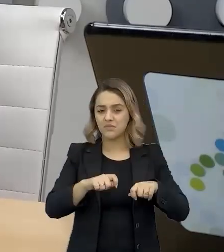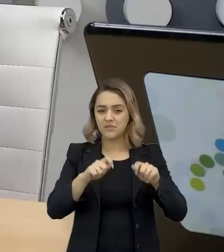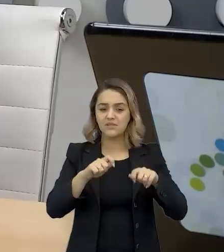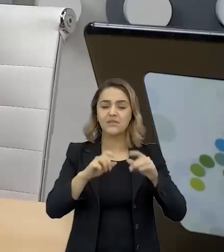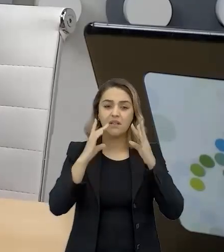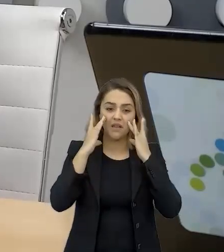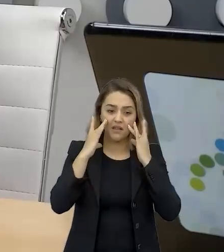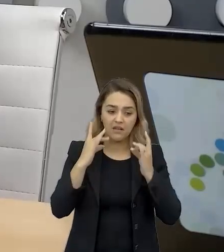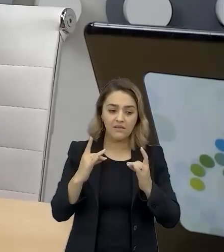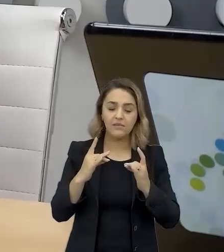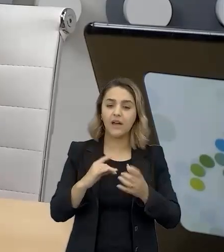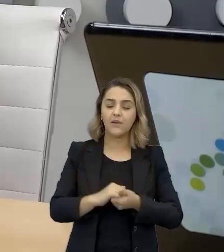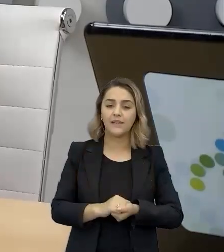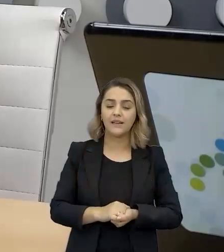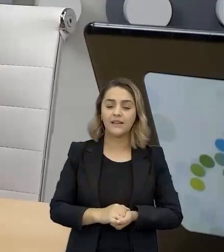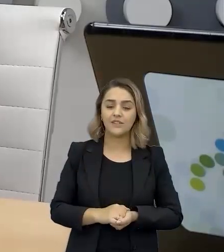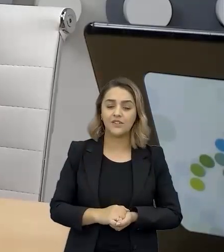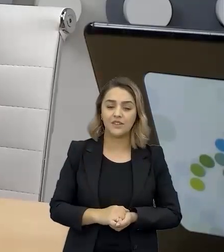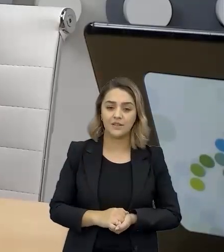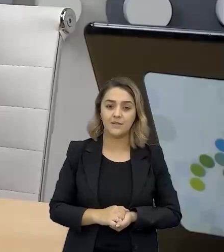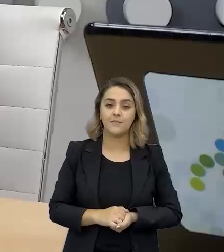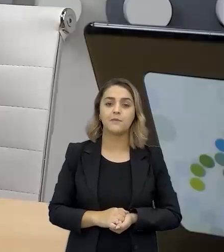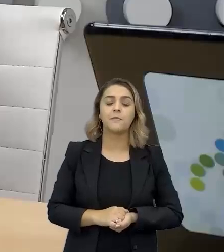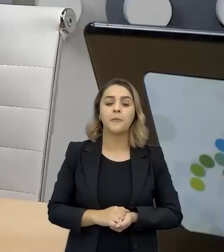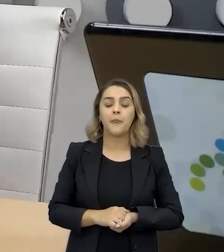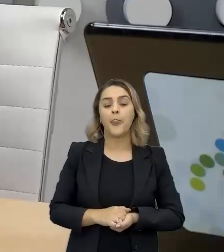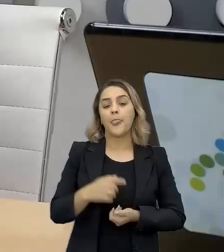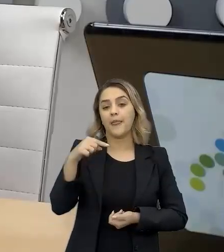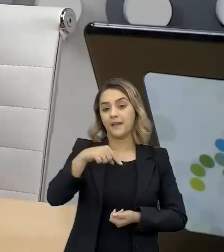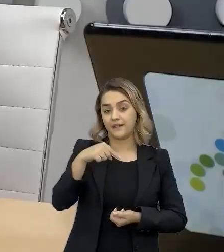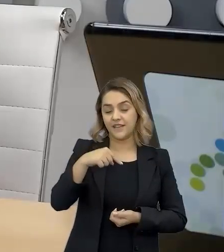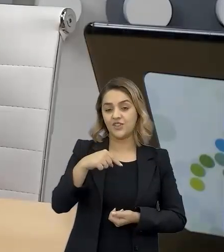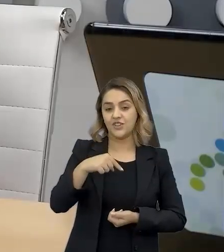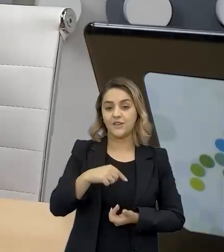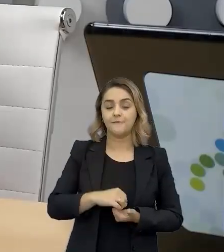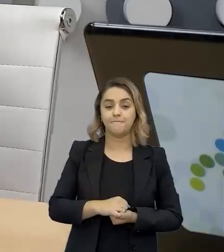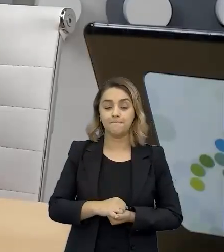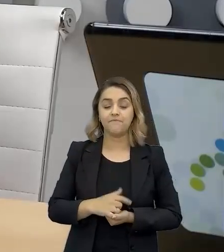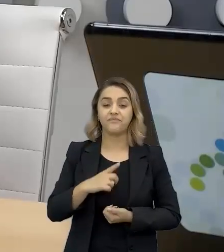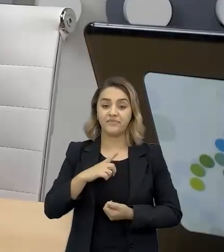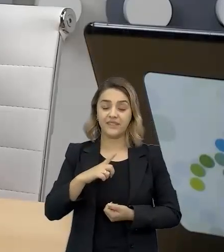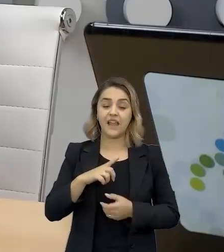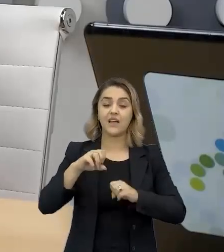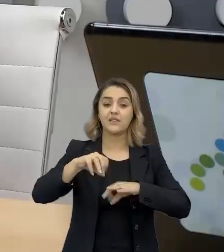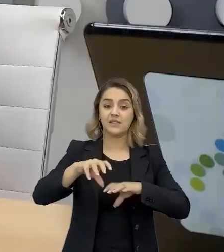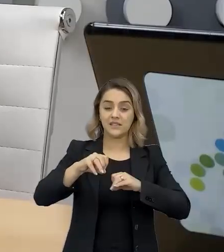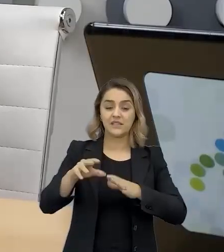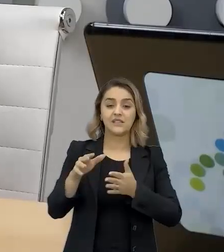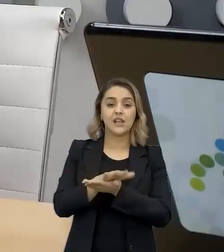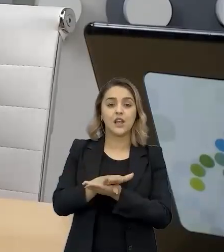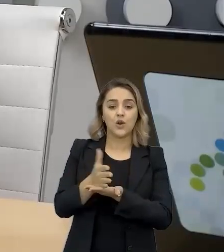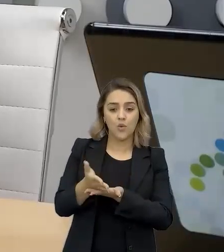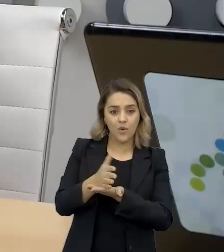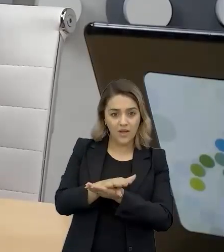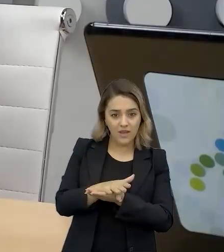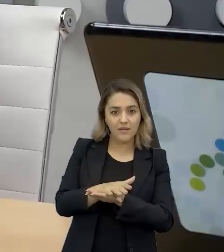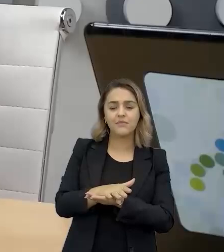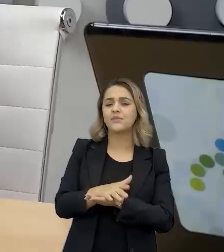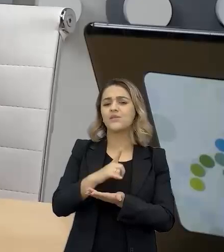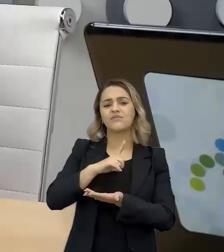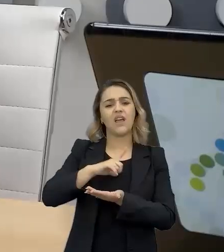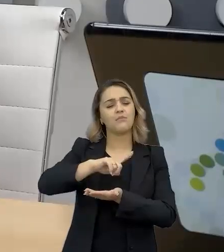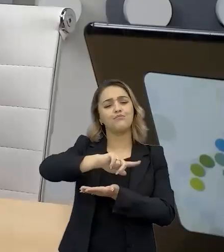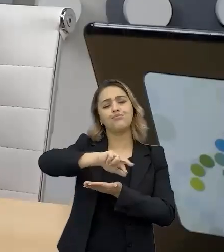Então, por exemplo, no nosso caso aqui, se você colocar lá ensino híbrido, aí vão aparecer várias coisas sobre